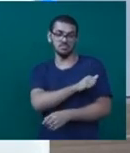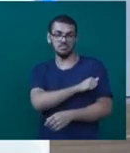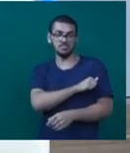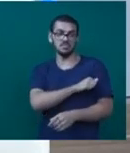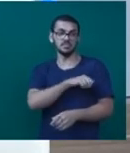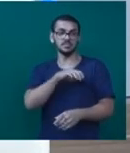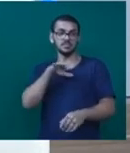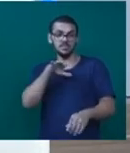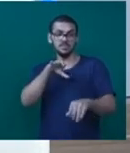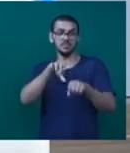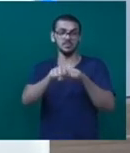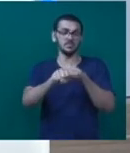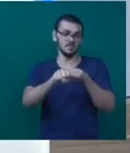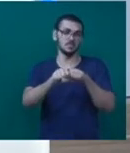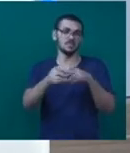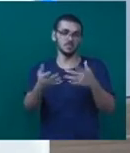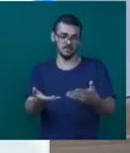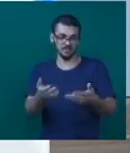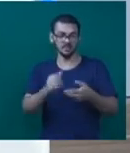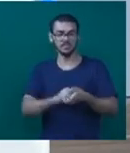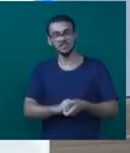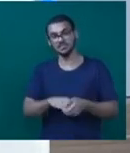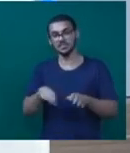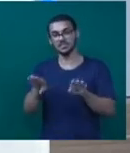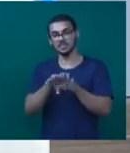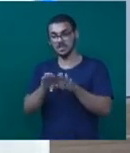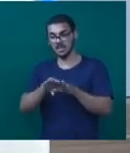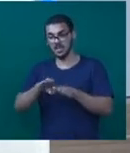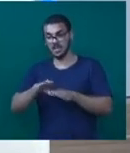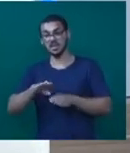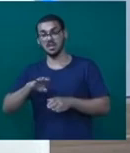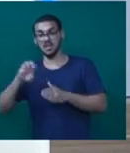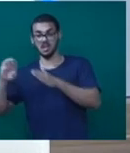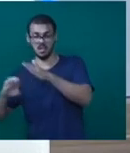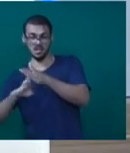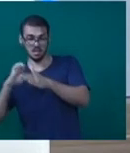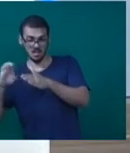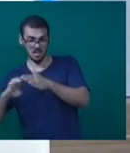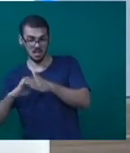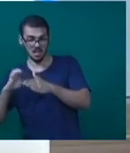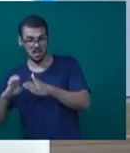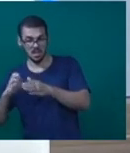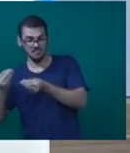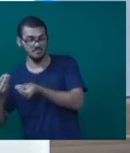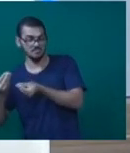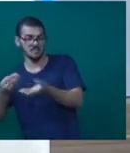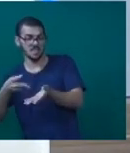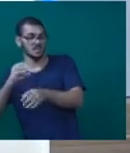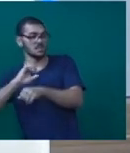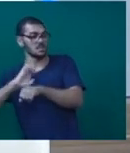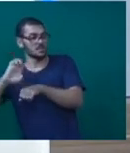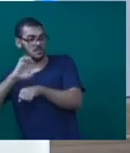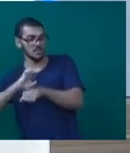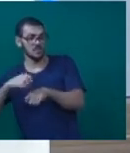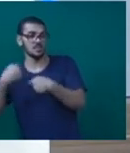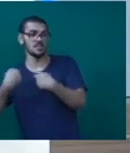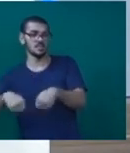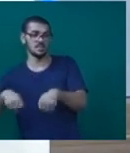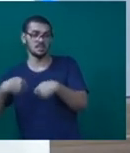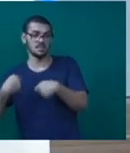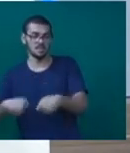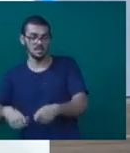sendo preparado, E a empresa, a parte concedente do estágio, ela tem